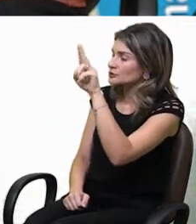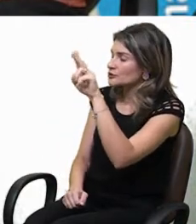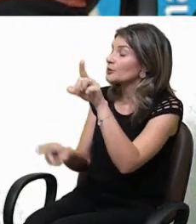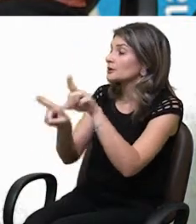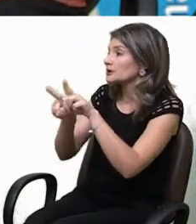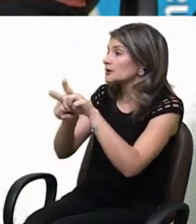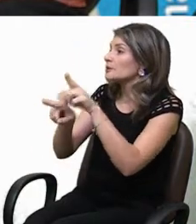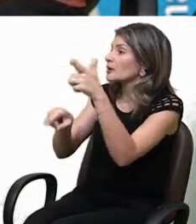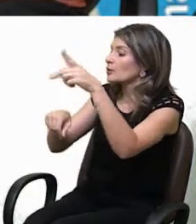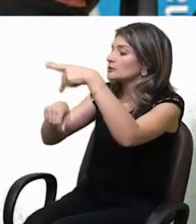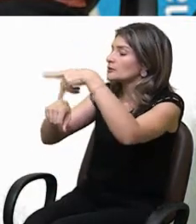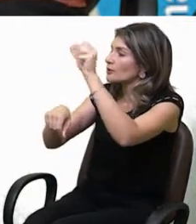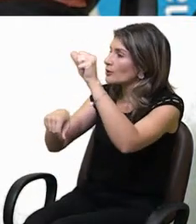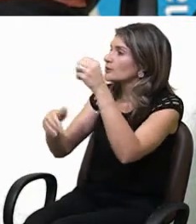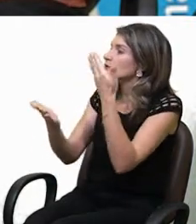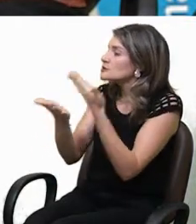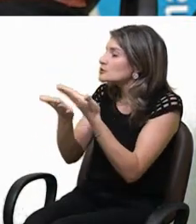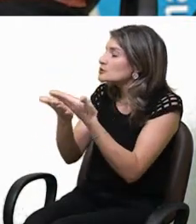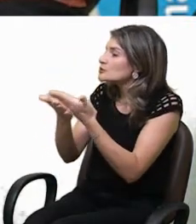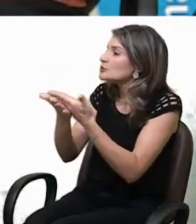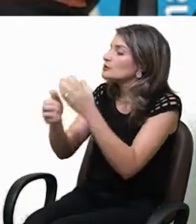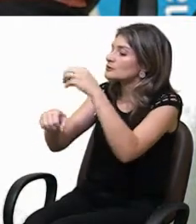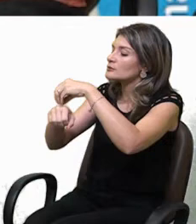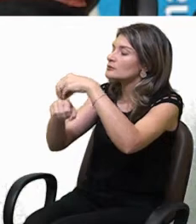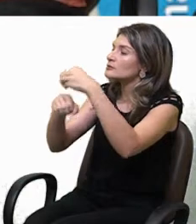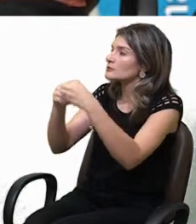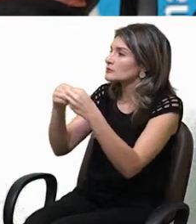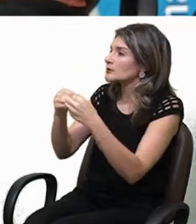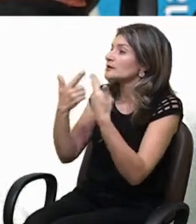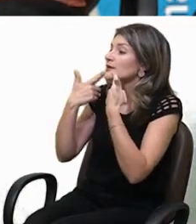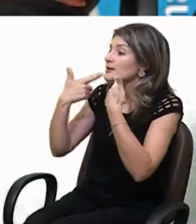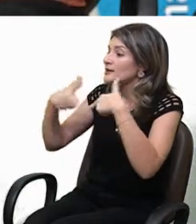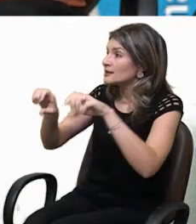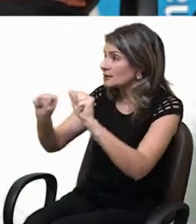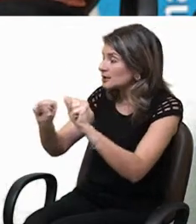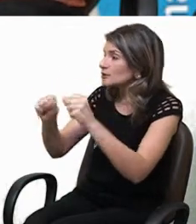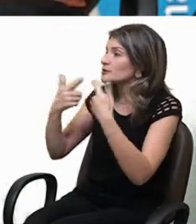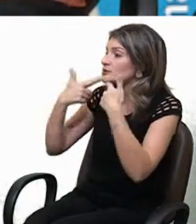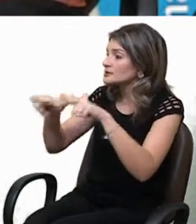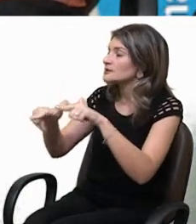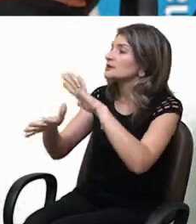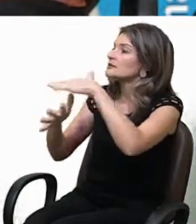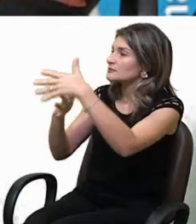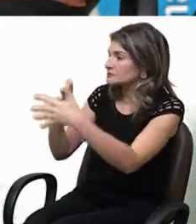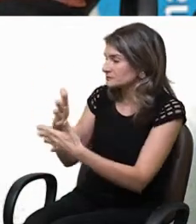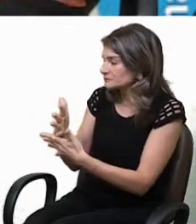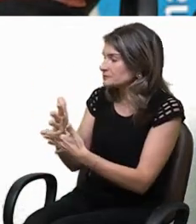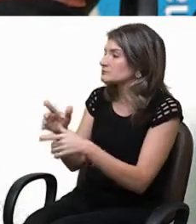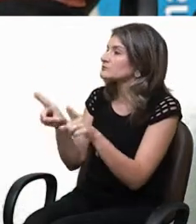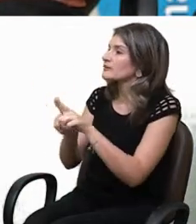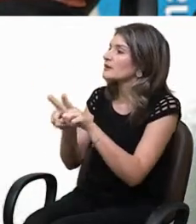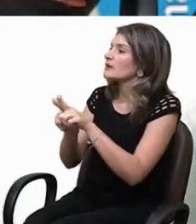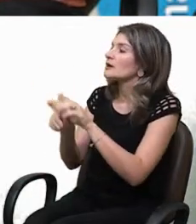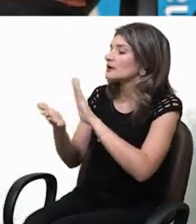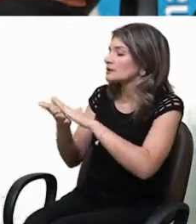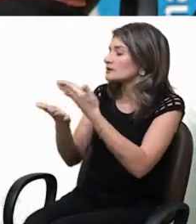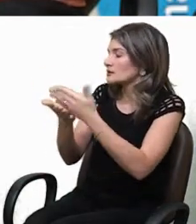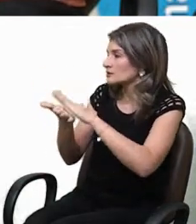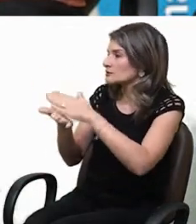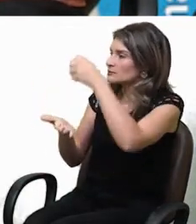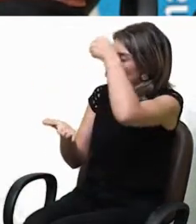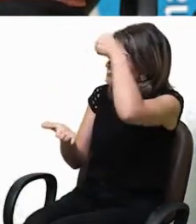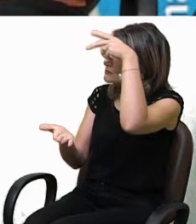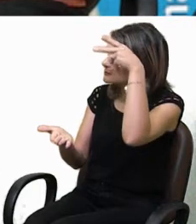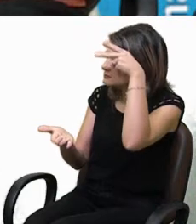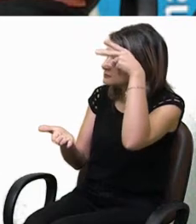se especializando em Linguística das Línguas de Sinais na UFG. É intérprete de Libras pela